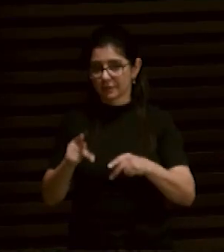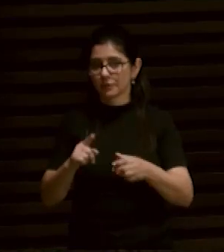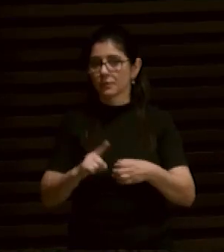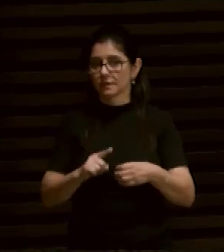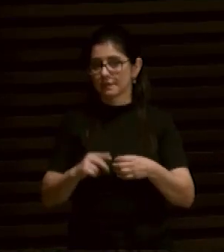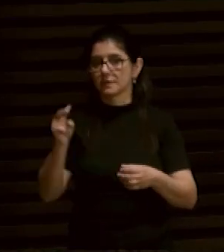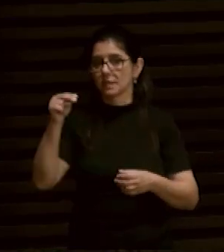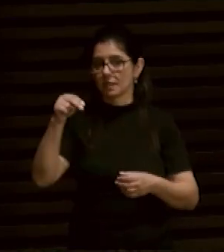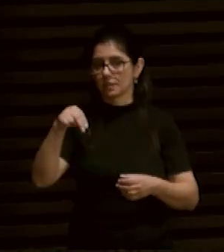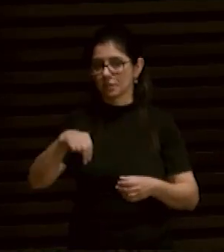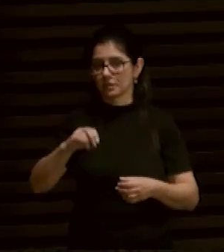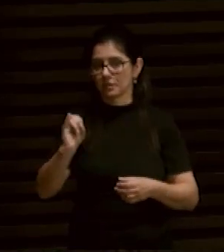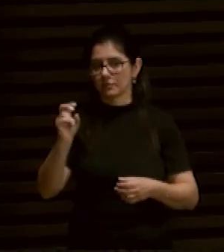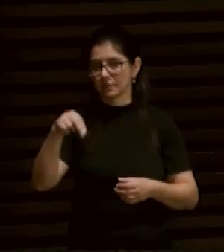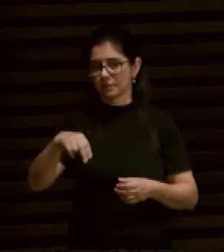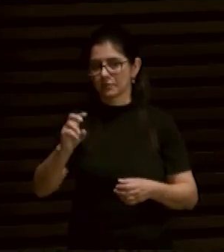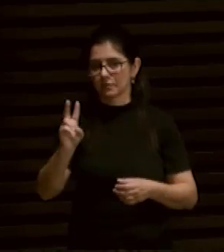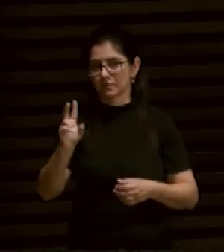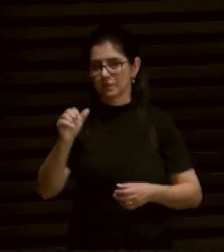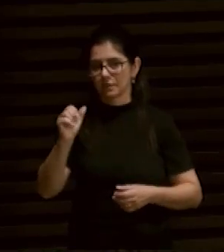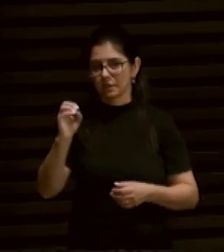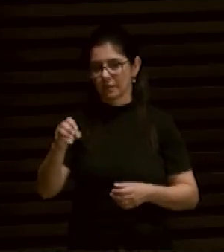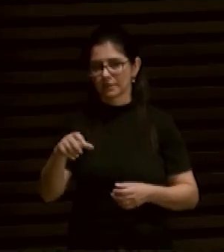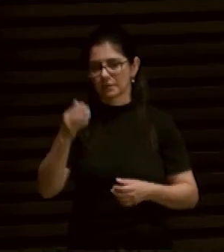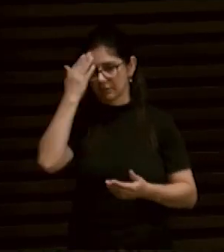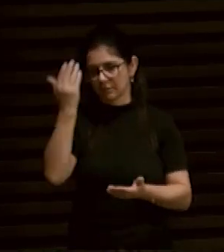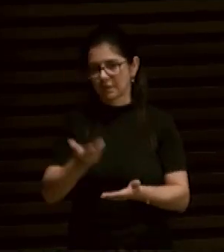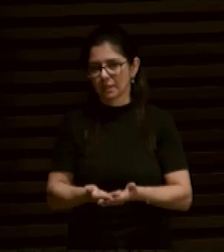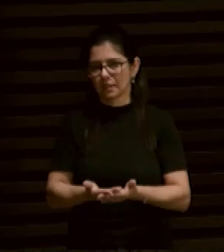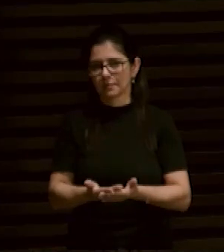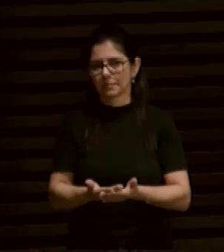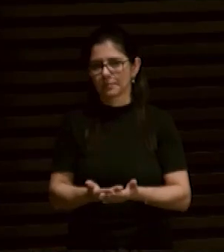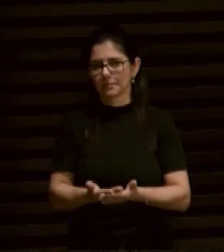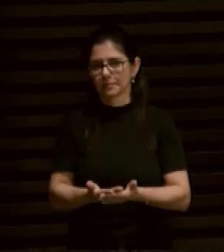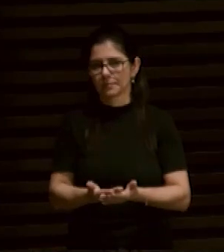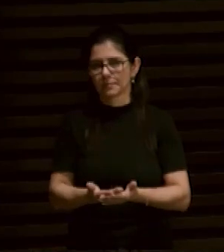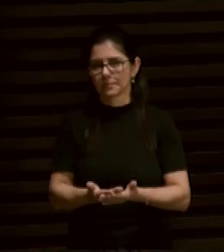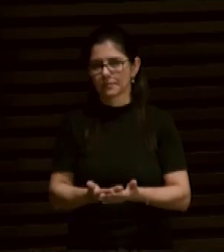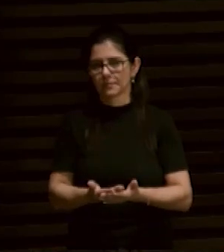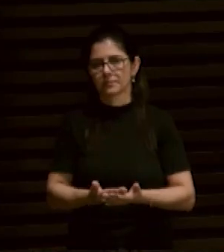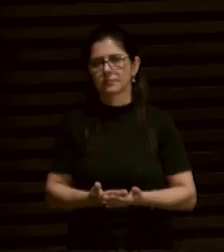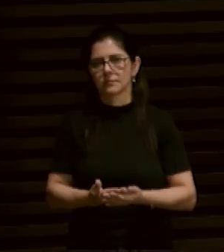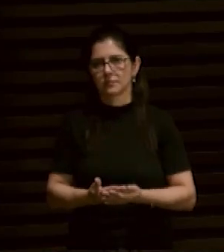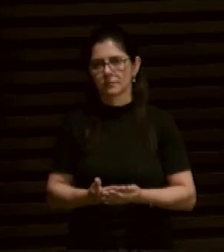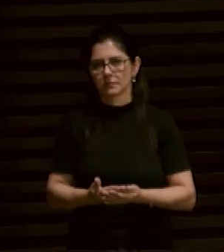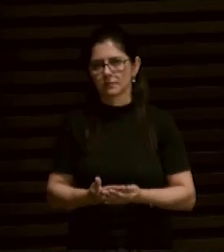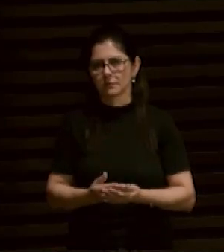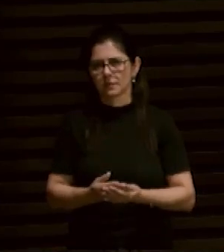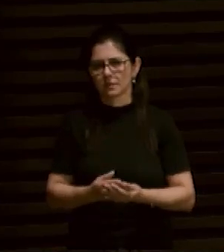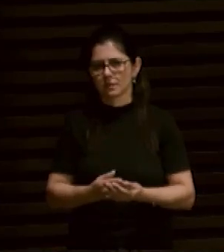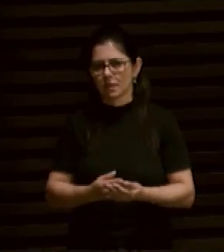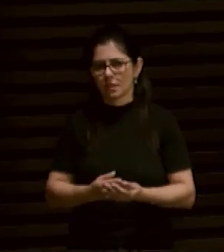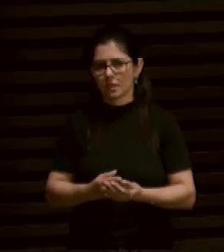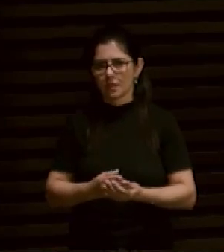aquele povo de Jesus, aquele povo judeu, muitos viam Jesus que era maior do que Jonas e não